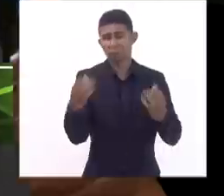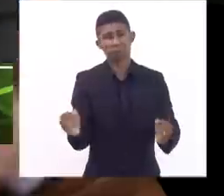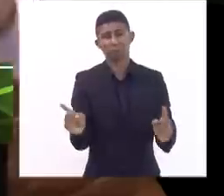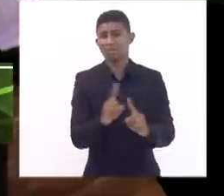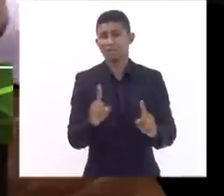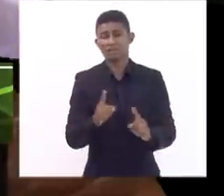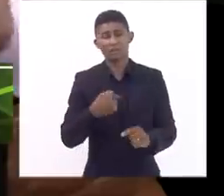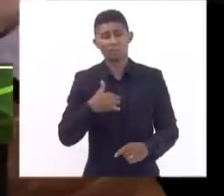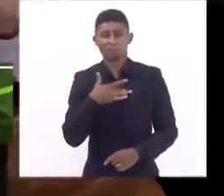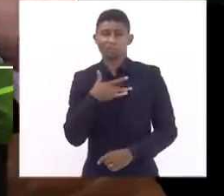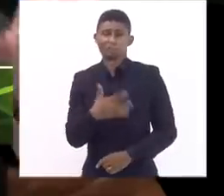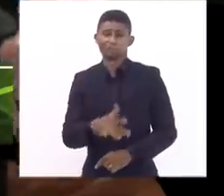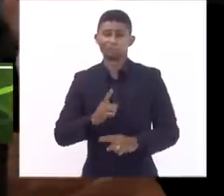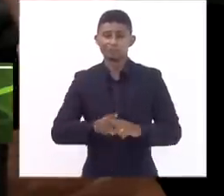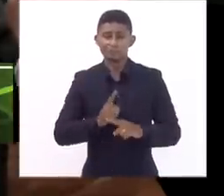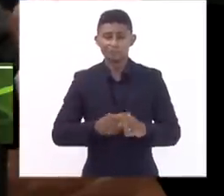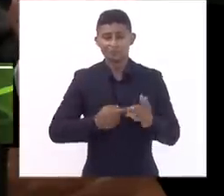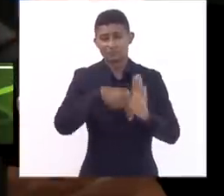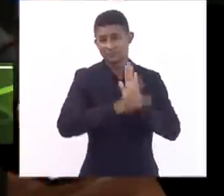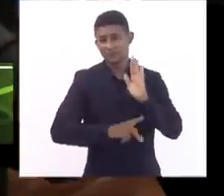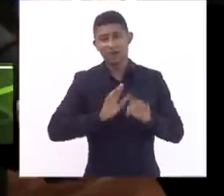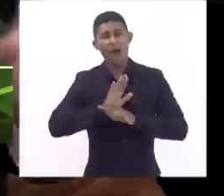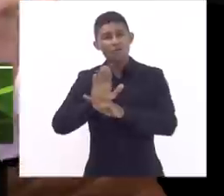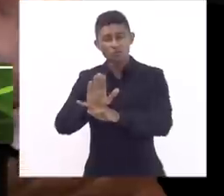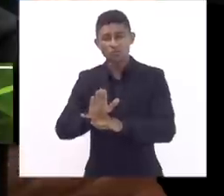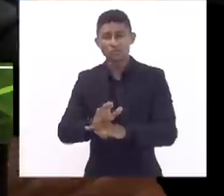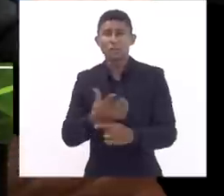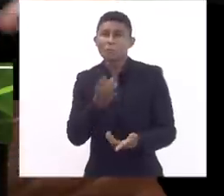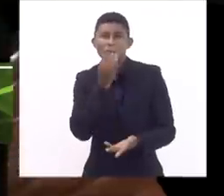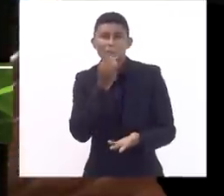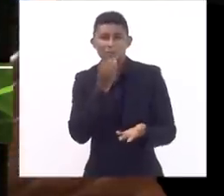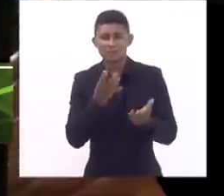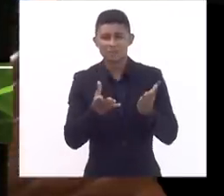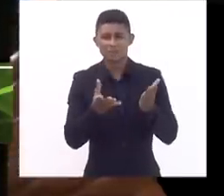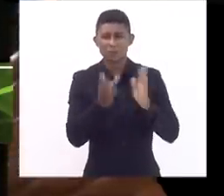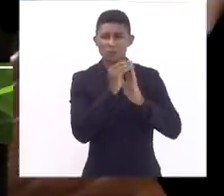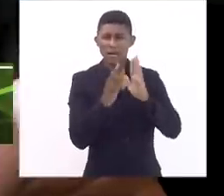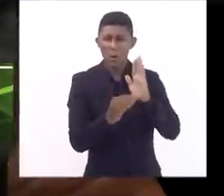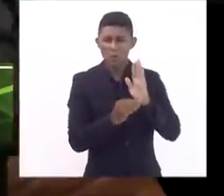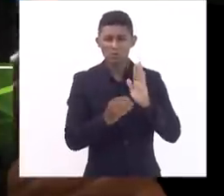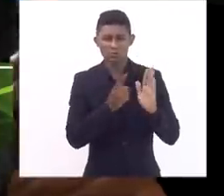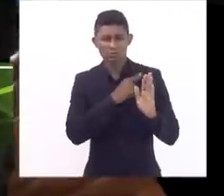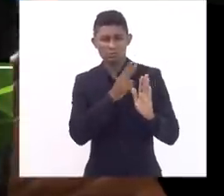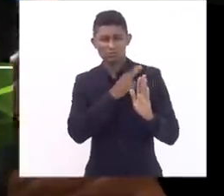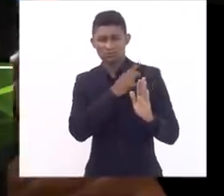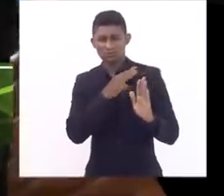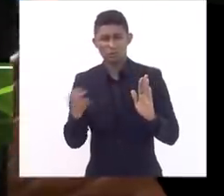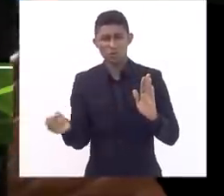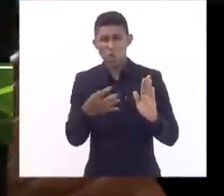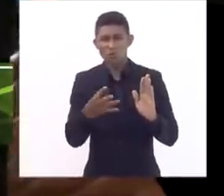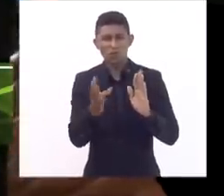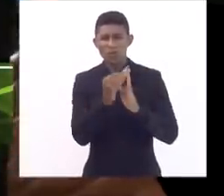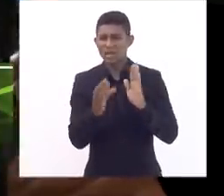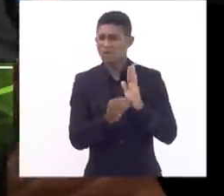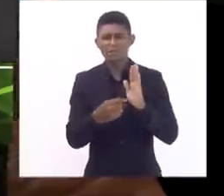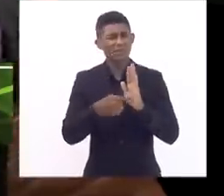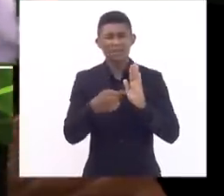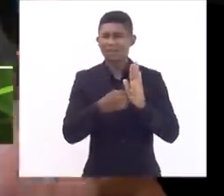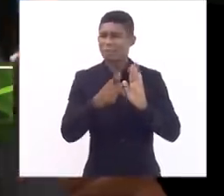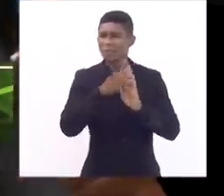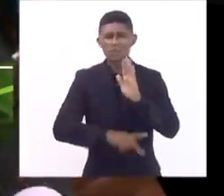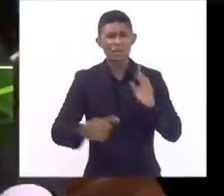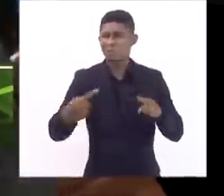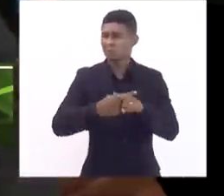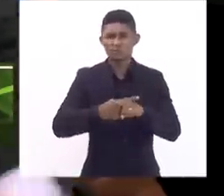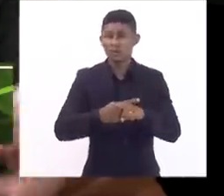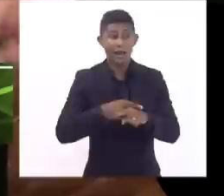ajuda o governo, nem entra na discussão do conteúdo da reforma, nem entra. Isso é um outro debate. Infelizmente, as escolas estão batendo cabeça, os professores não